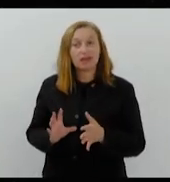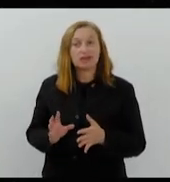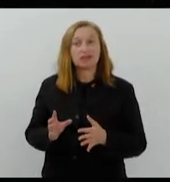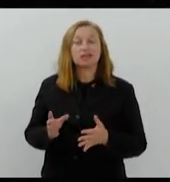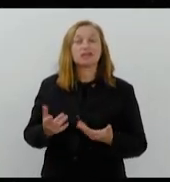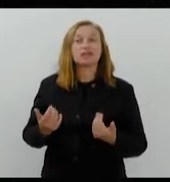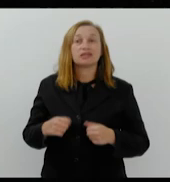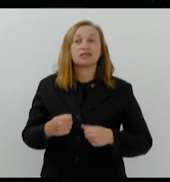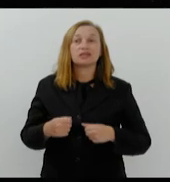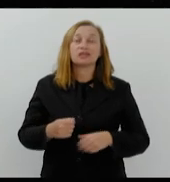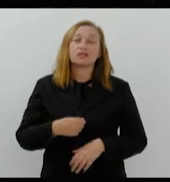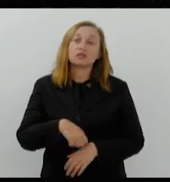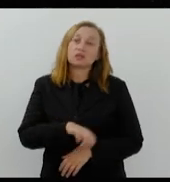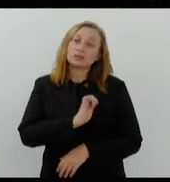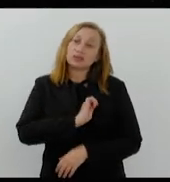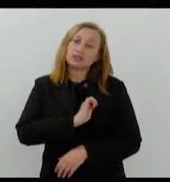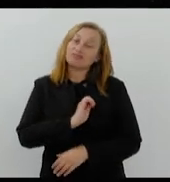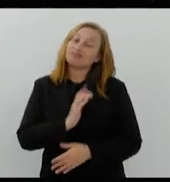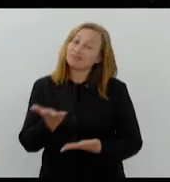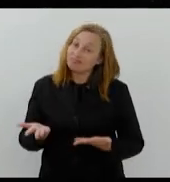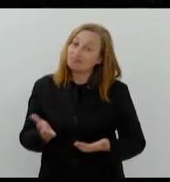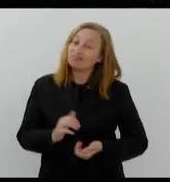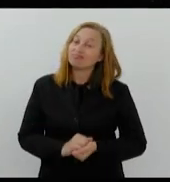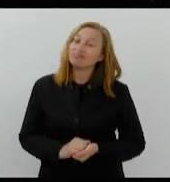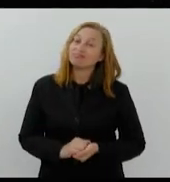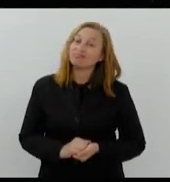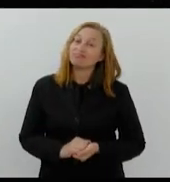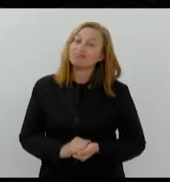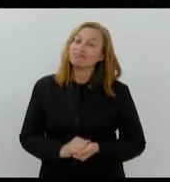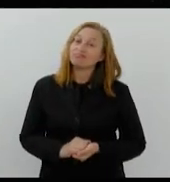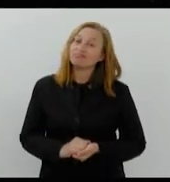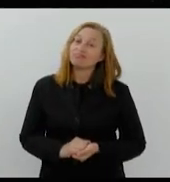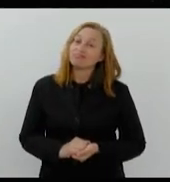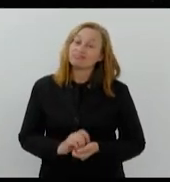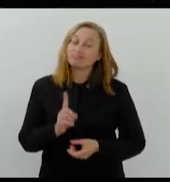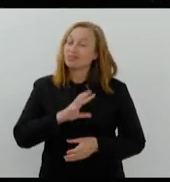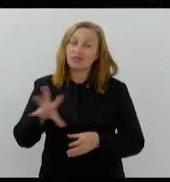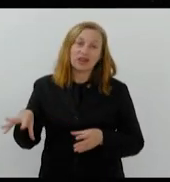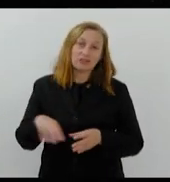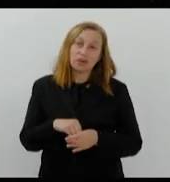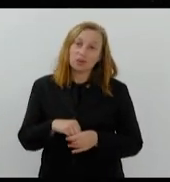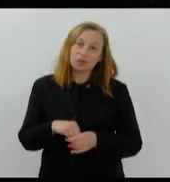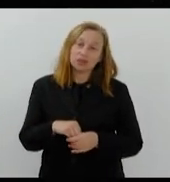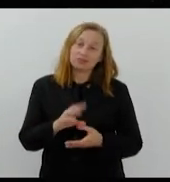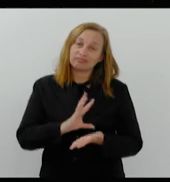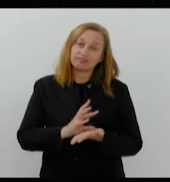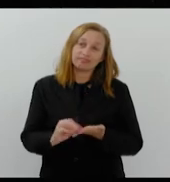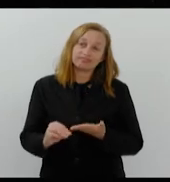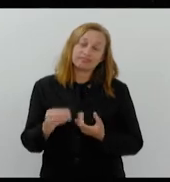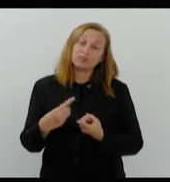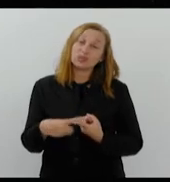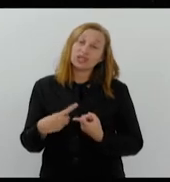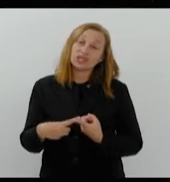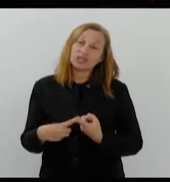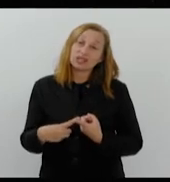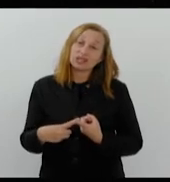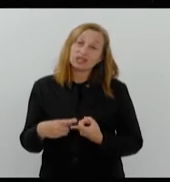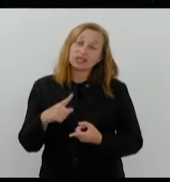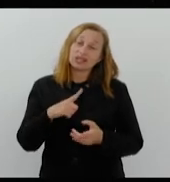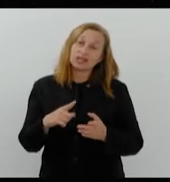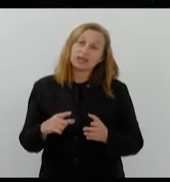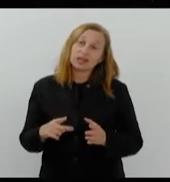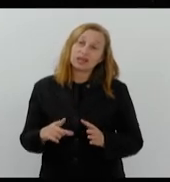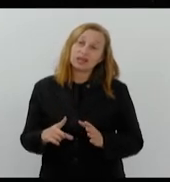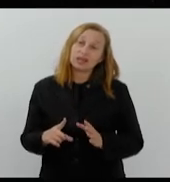fiscal. Está na casa. Não vem a pauta. Porque tem uma lenda